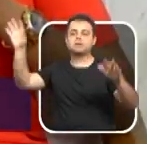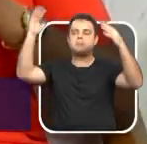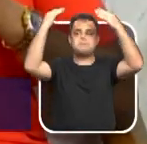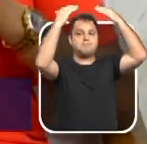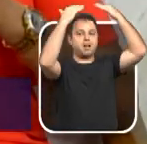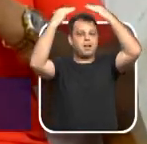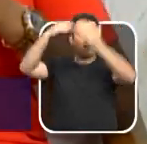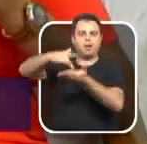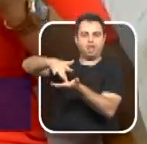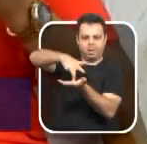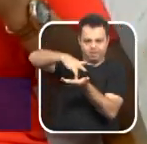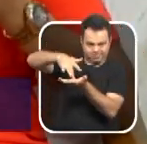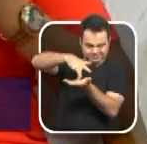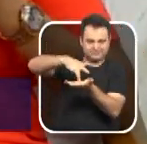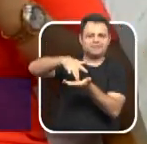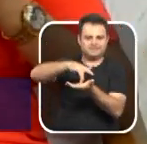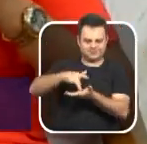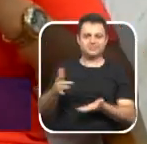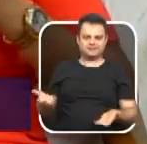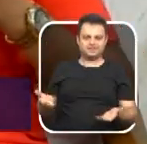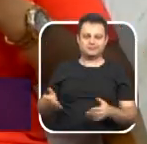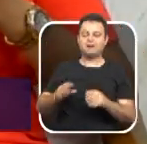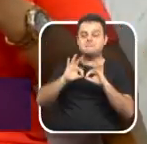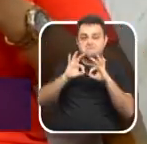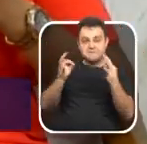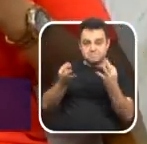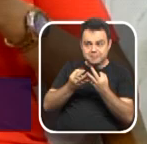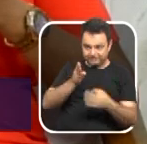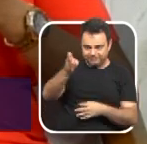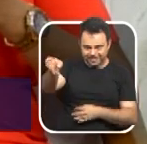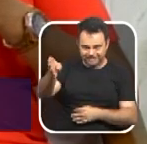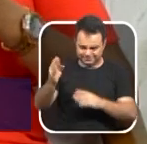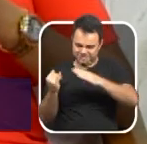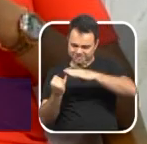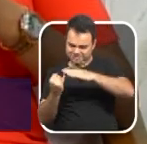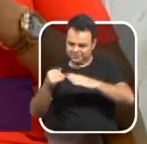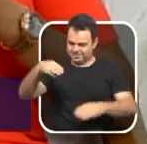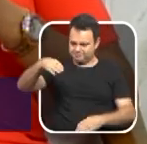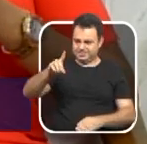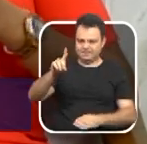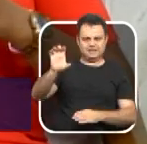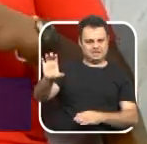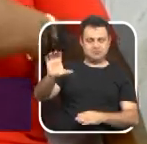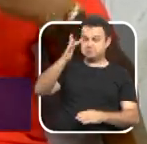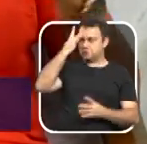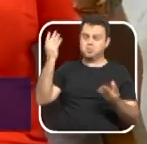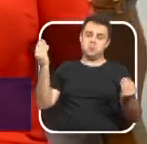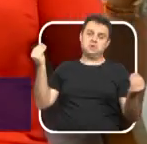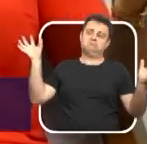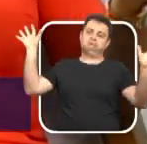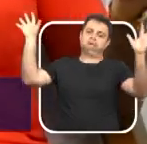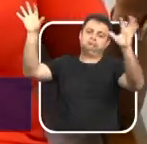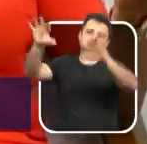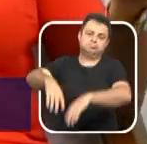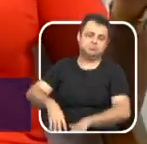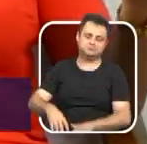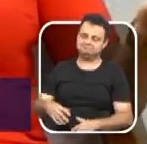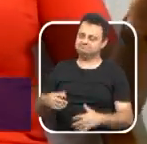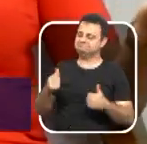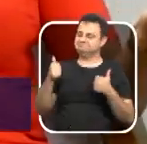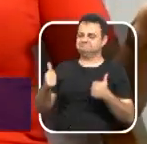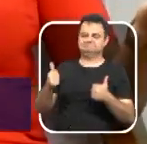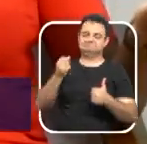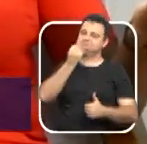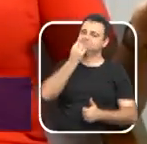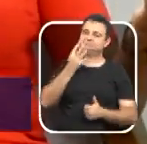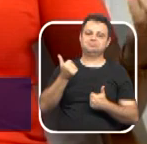são acolhidos. Isso que faz toda a diferença, porque quando a gente restaura a família, a gente devolve para a sociedade umas